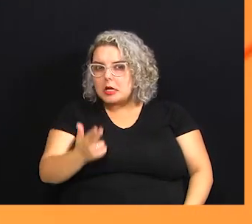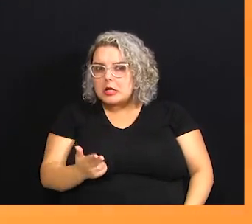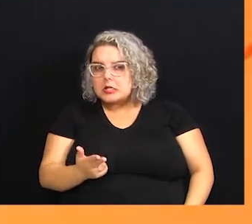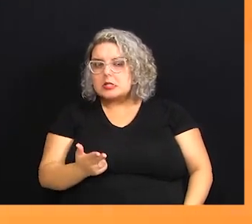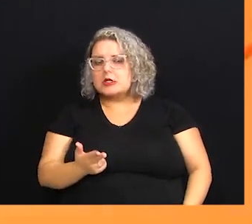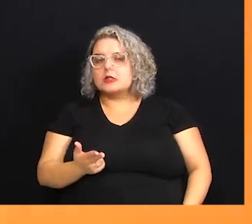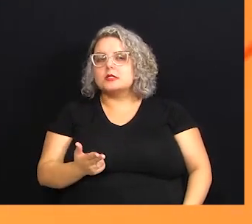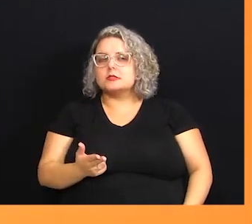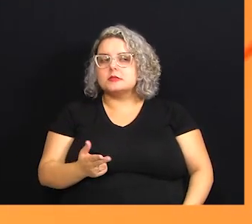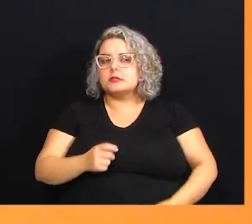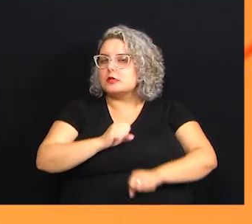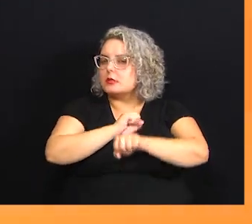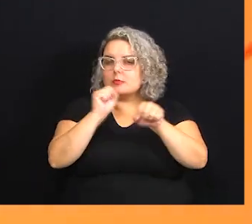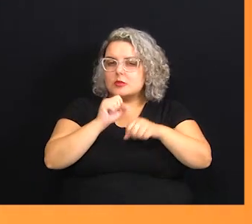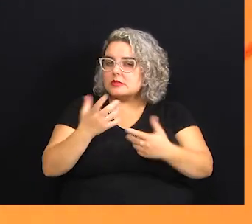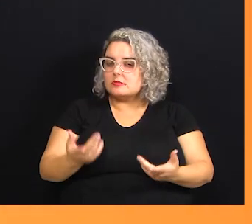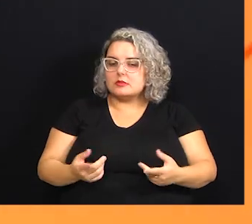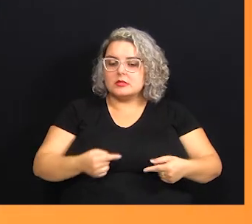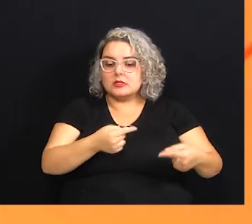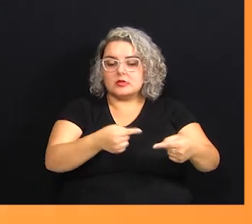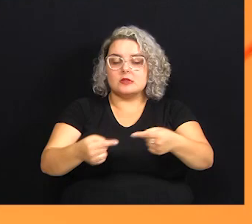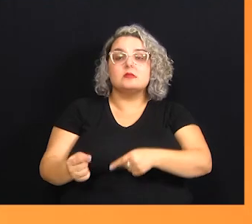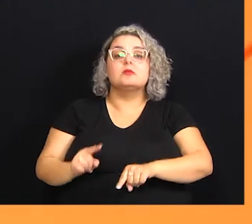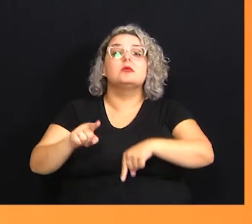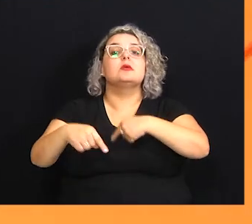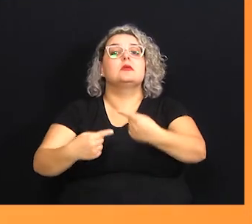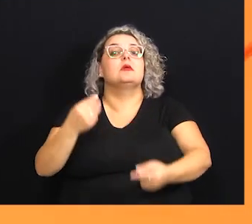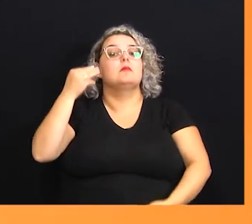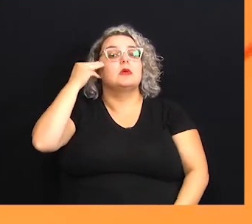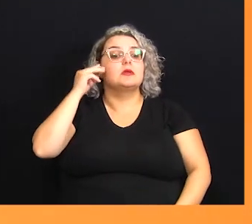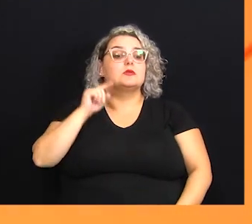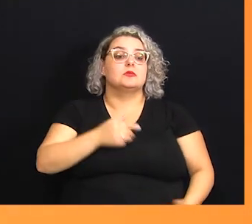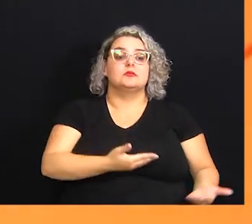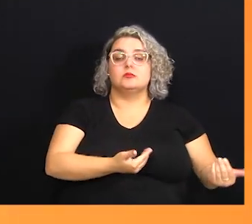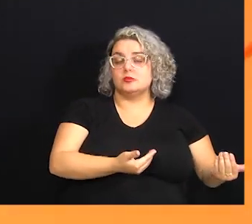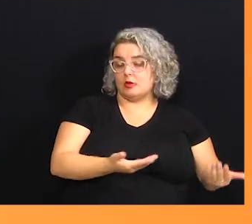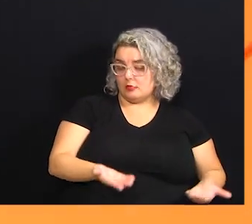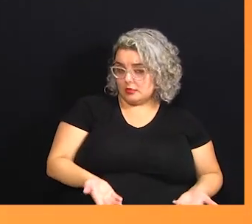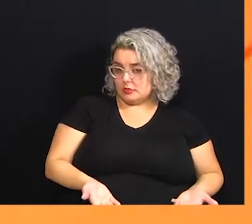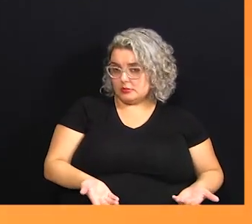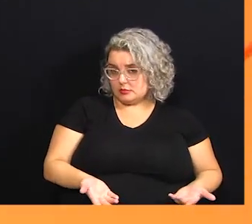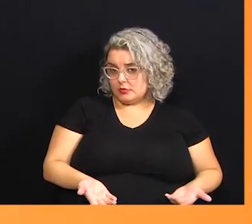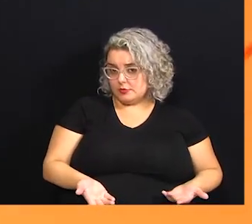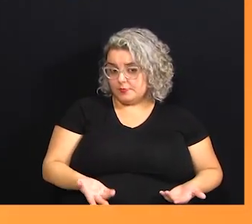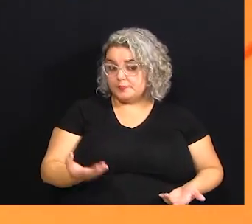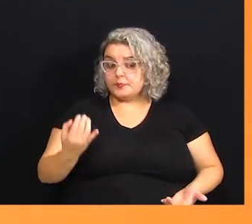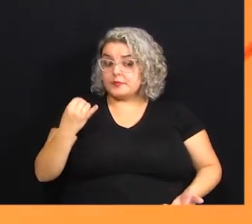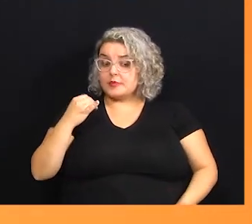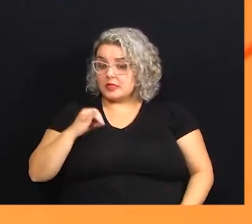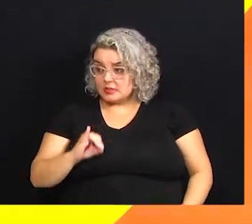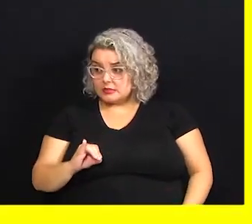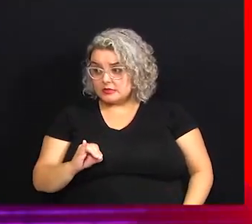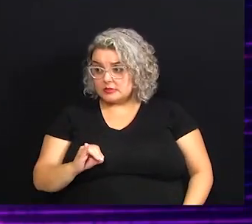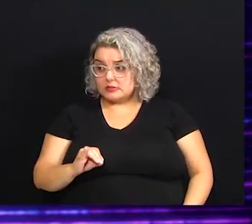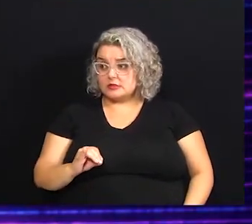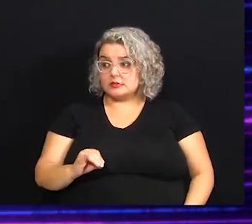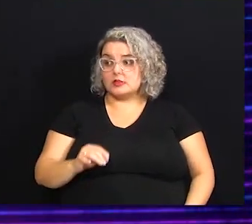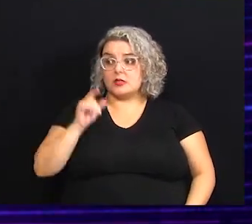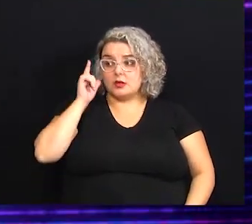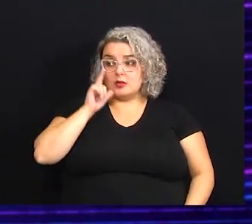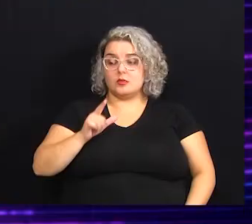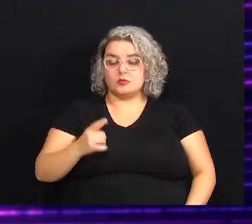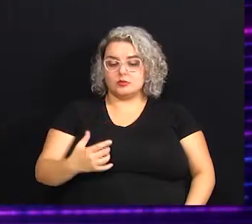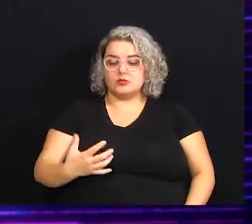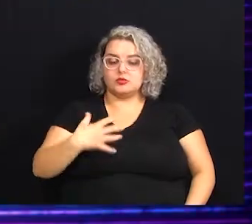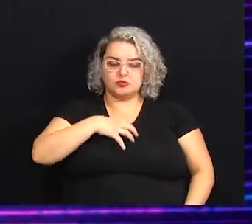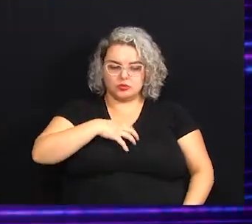quase impossível que essa discussão não tenha passado pela mente de outros jovens. Então, se eu tive espaço e consegui